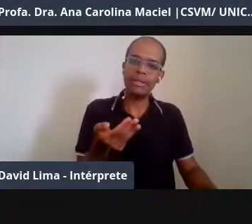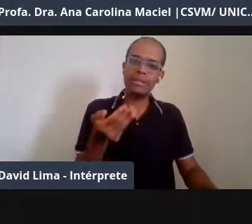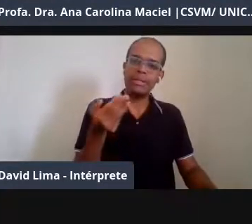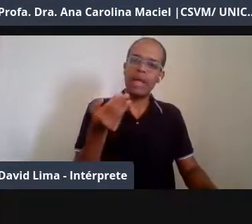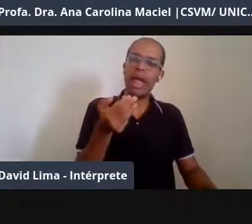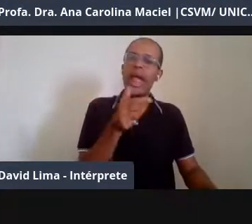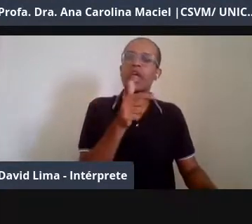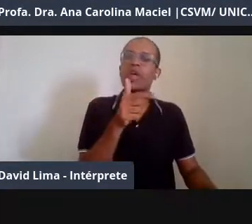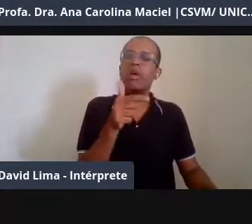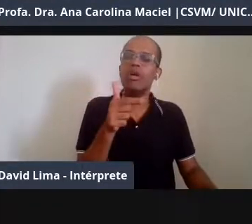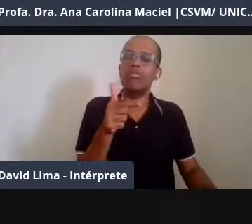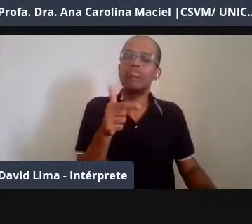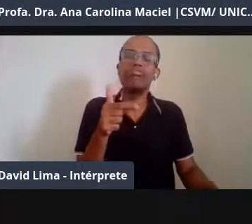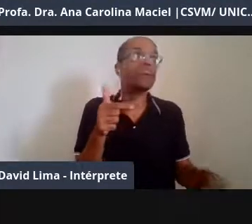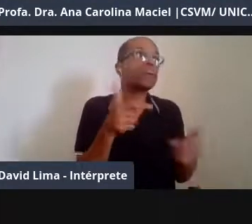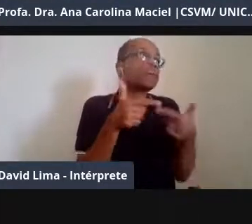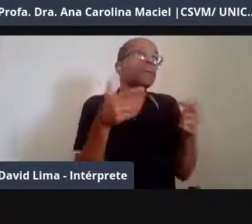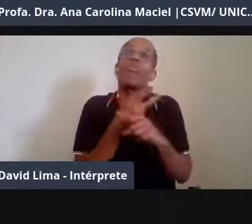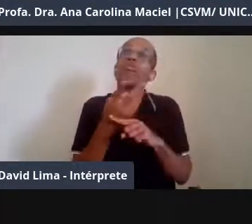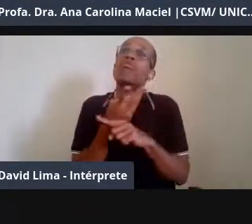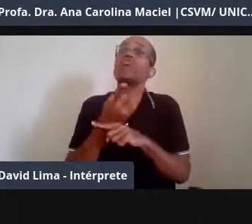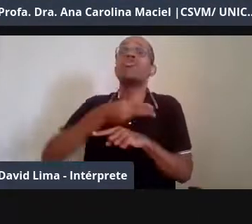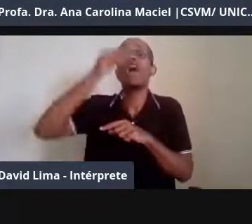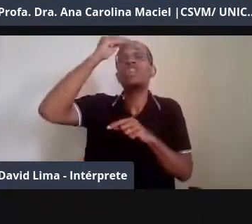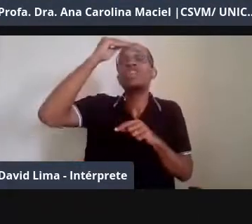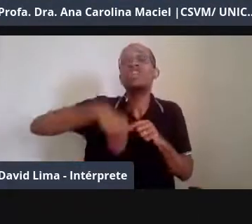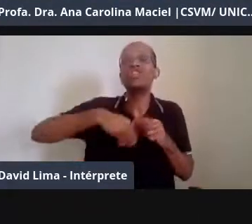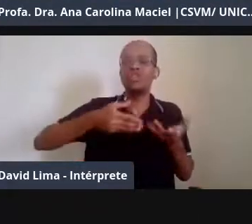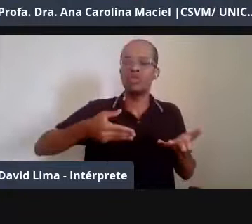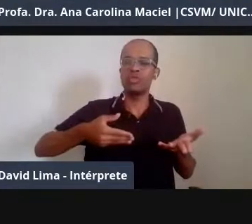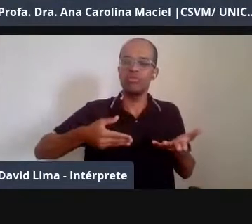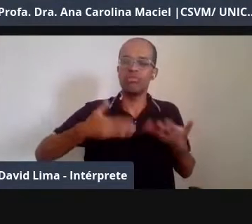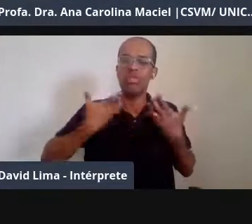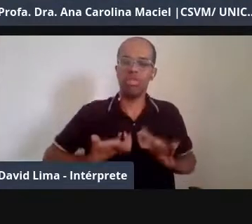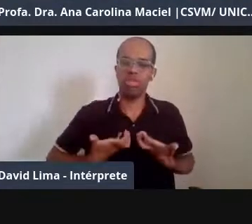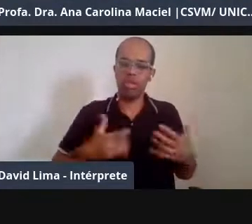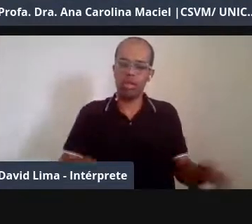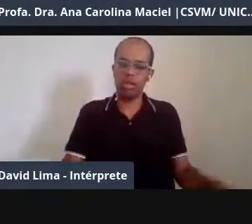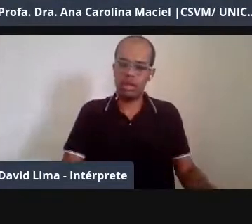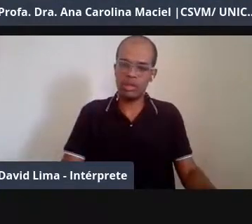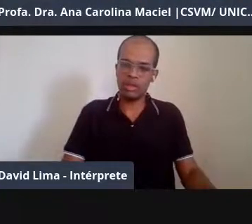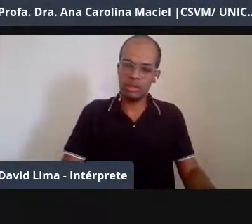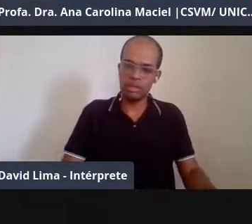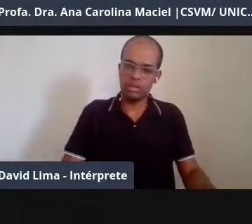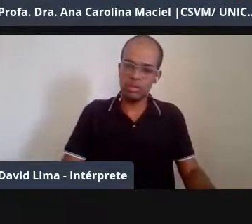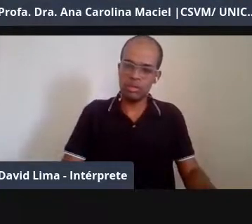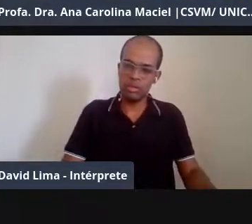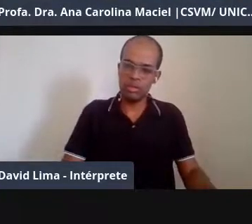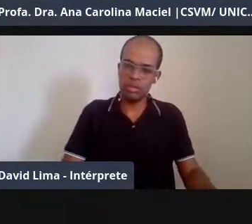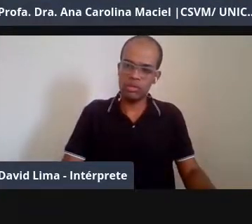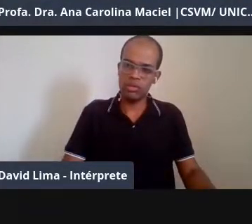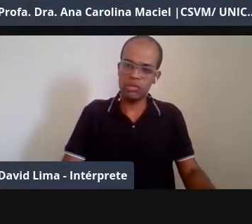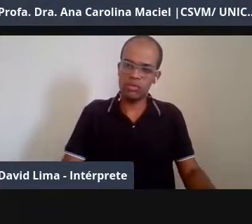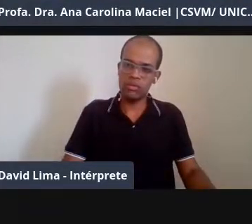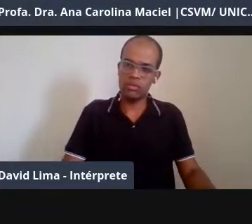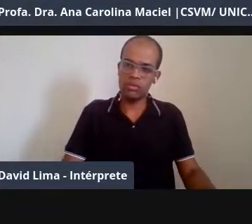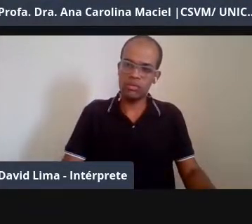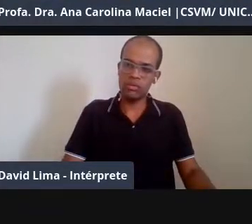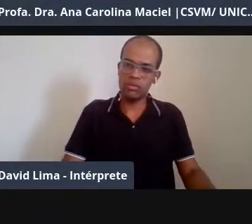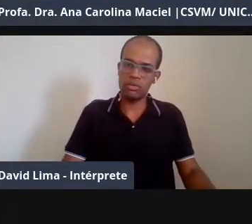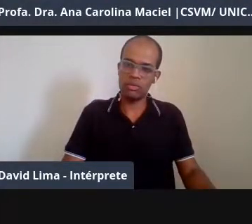desalentados, que já não procuram mais emprego, desanimaram. Cada 10 famílias nesse